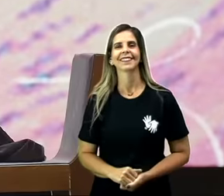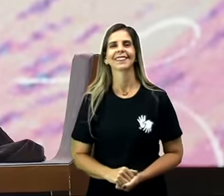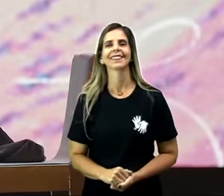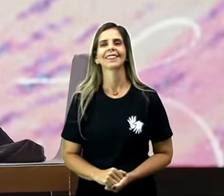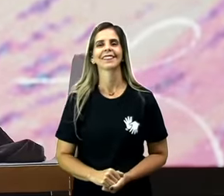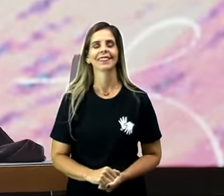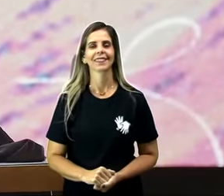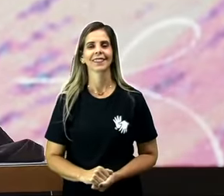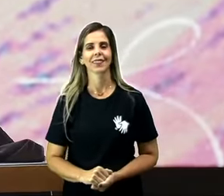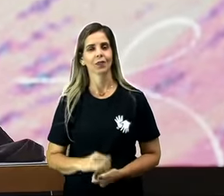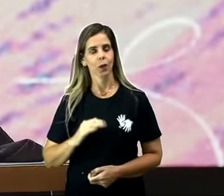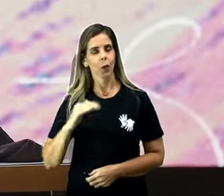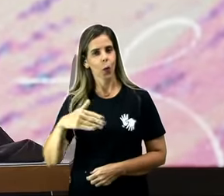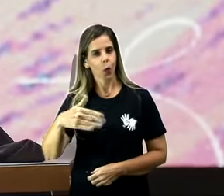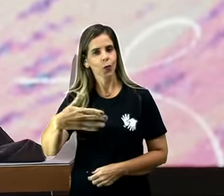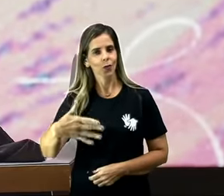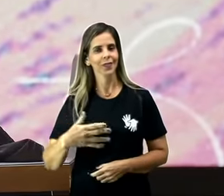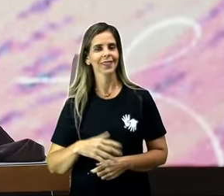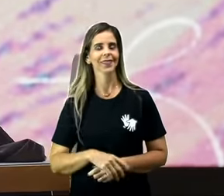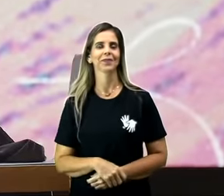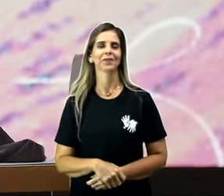Vamos seguir em frente.